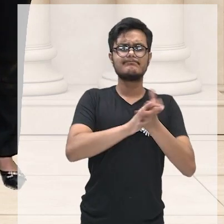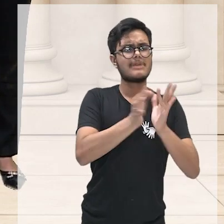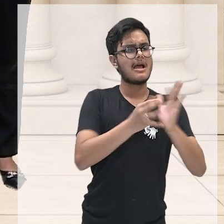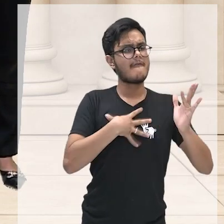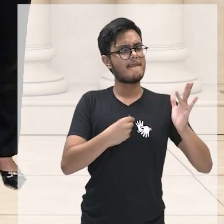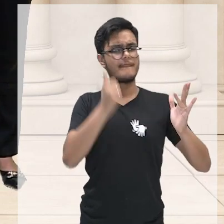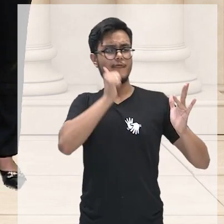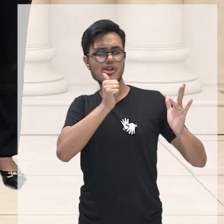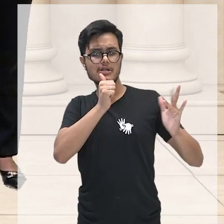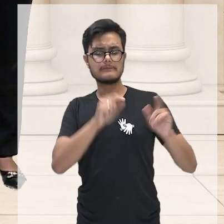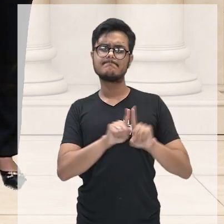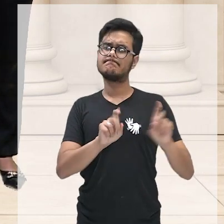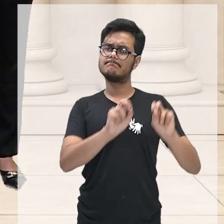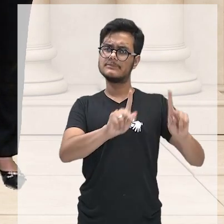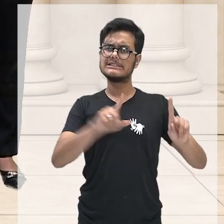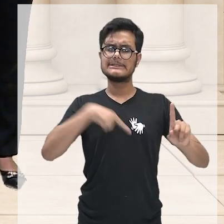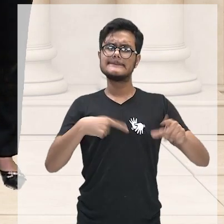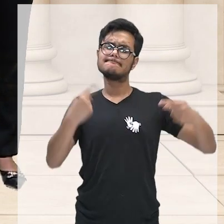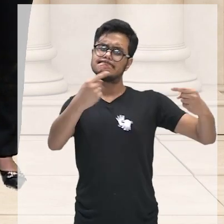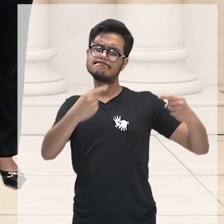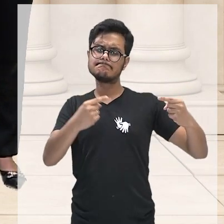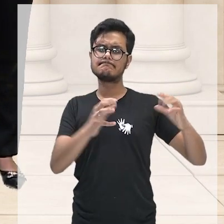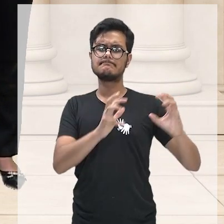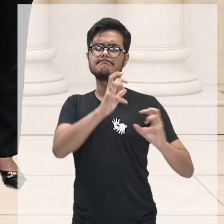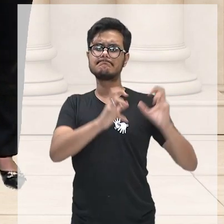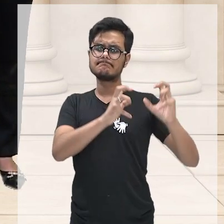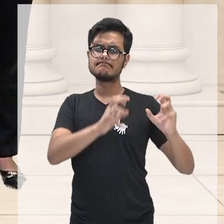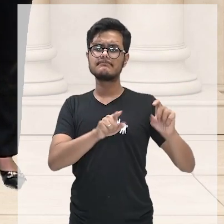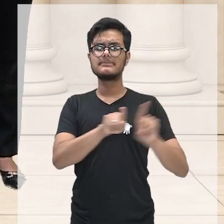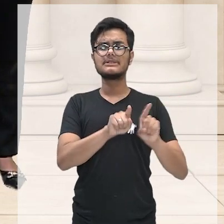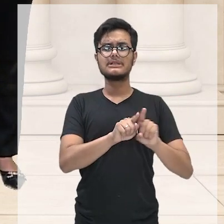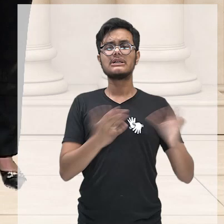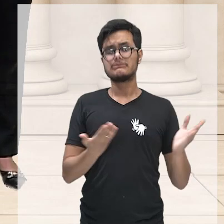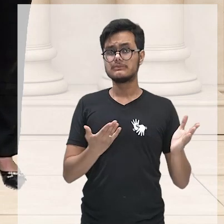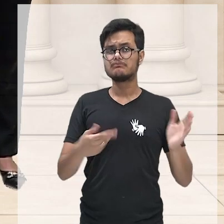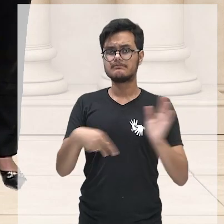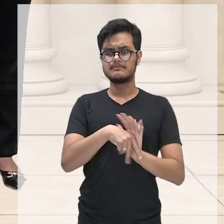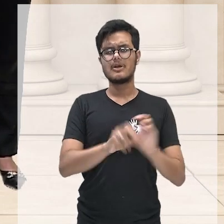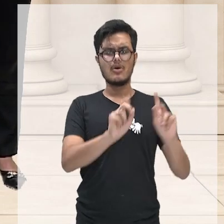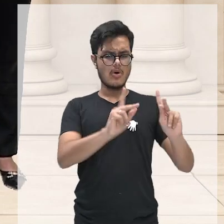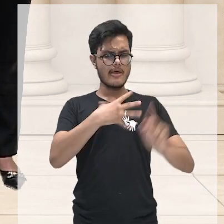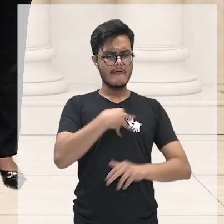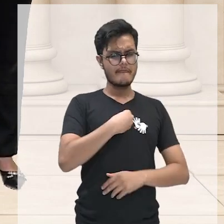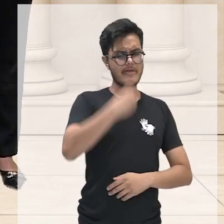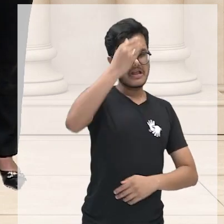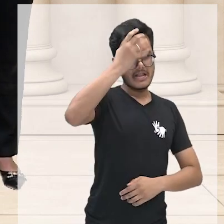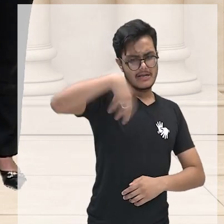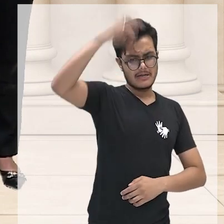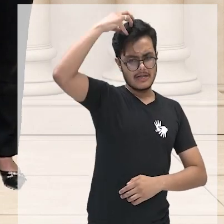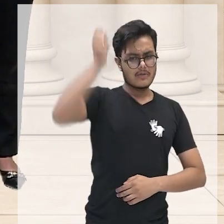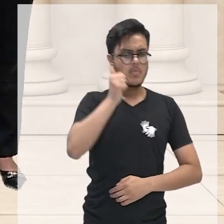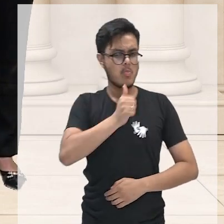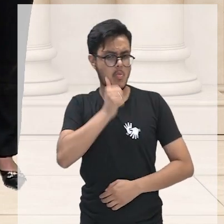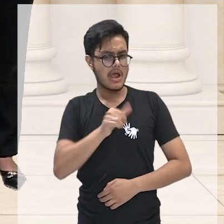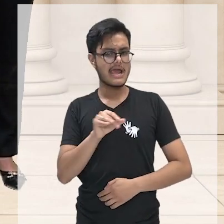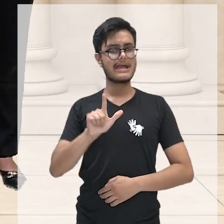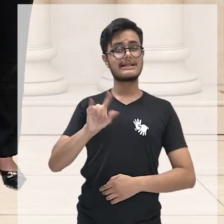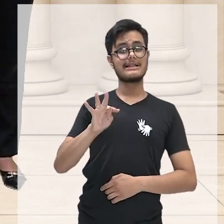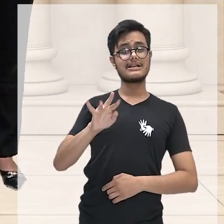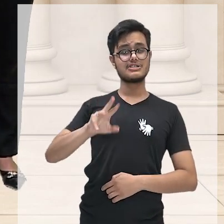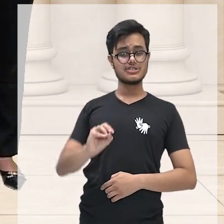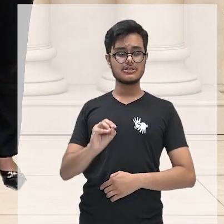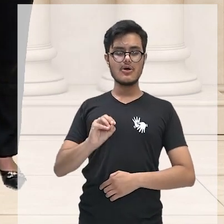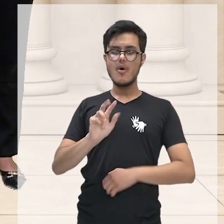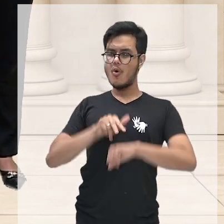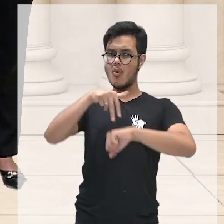eh houve uma disputa ali entre os pretendentes da Lavinha que era filha do rei eh Latino Eneas